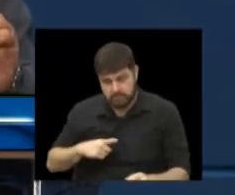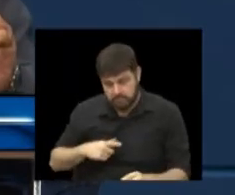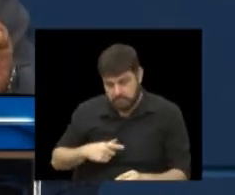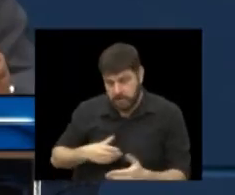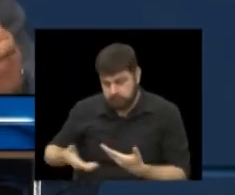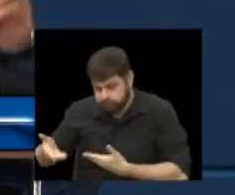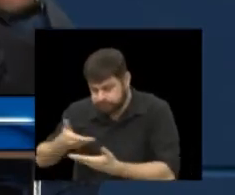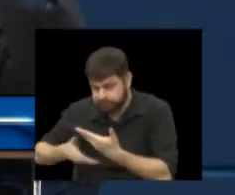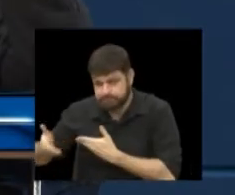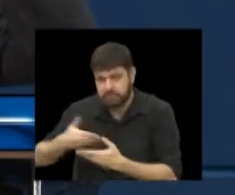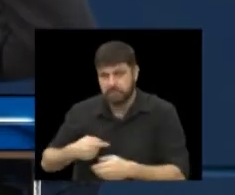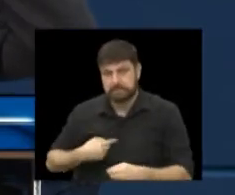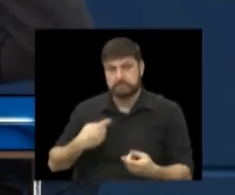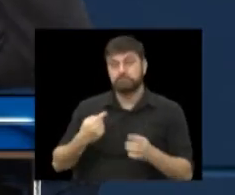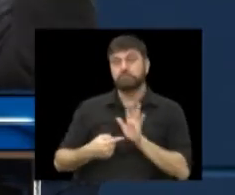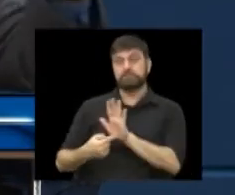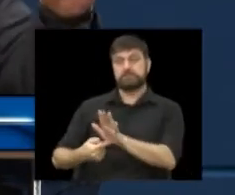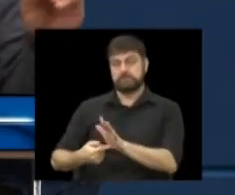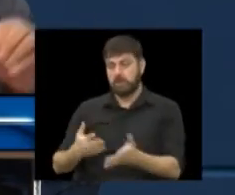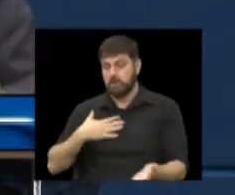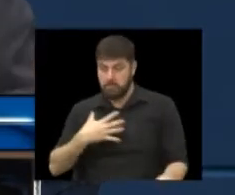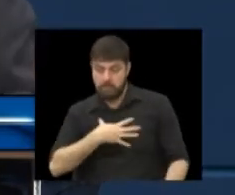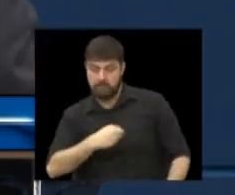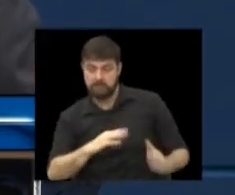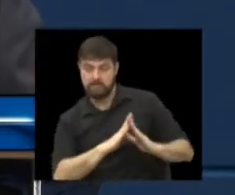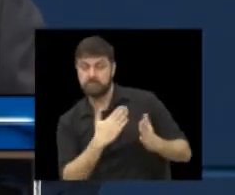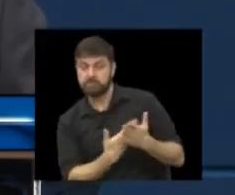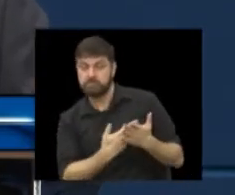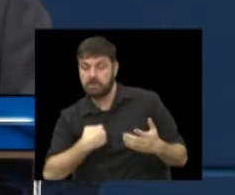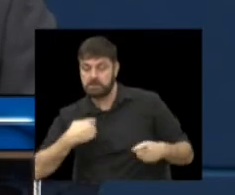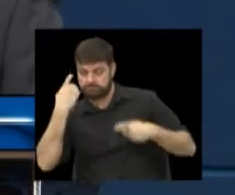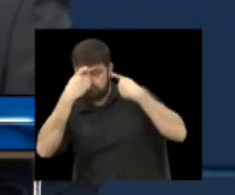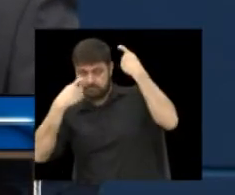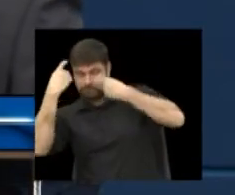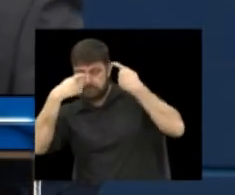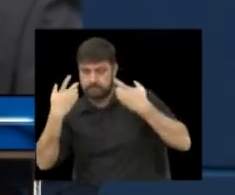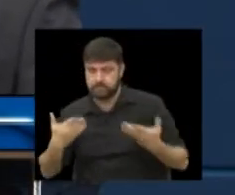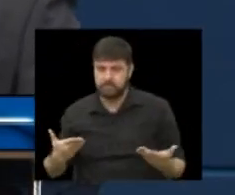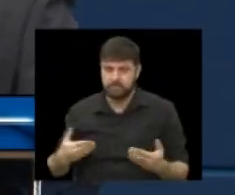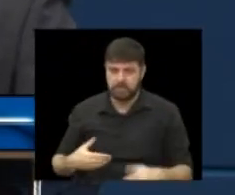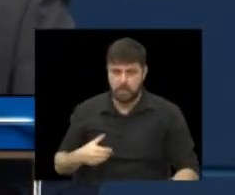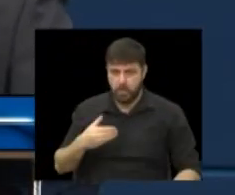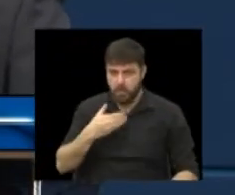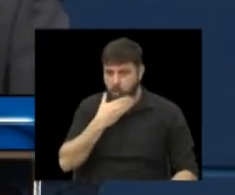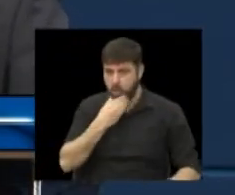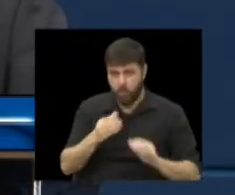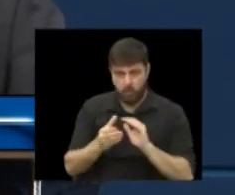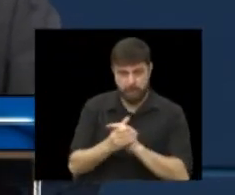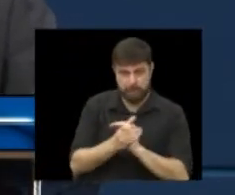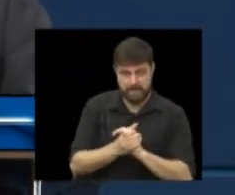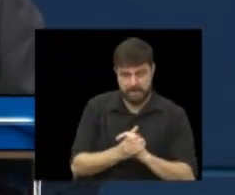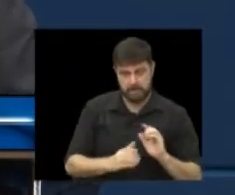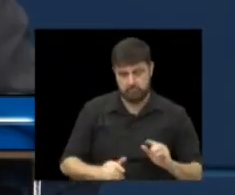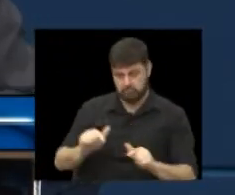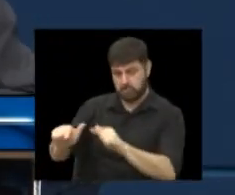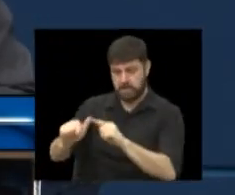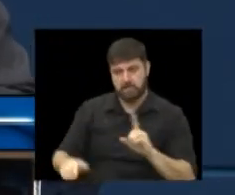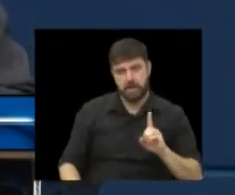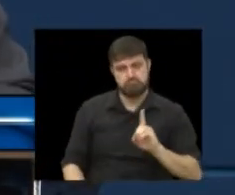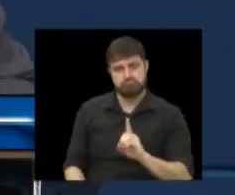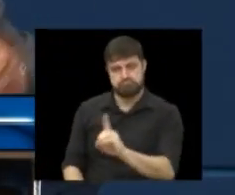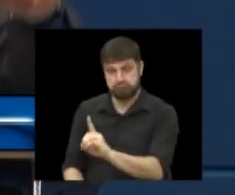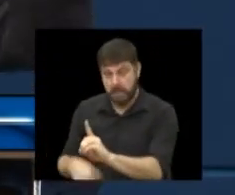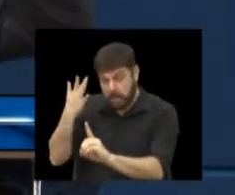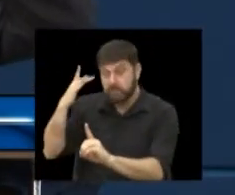discute através da preocupação com o filho que está na escola, com a preocupação com o marido que vai trabalhar, não sabe se volta, com